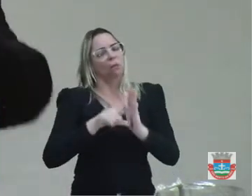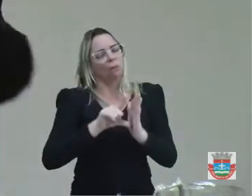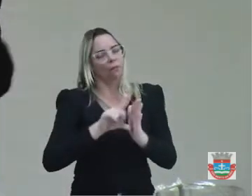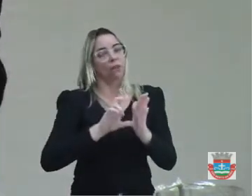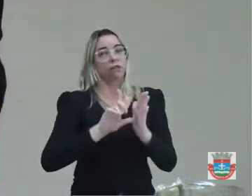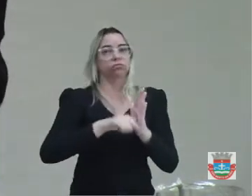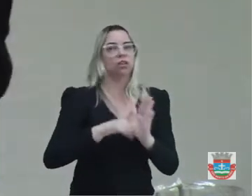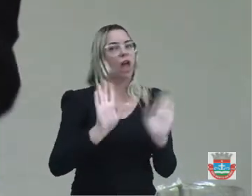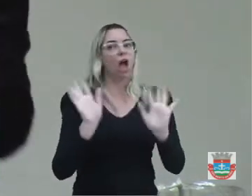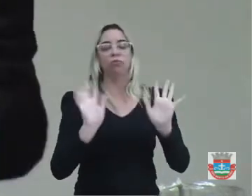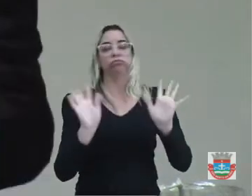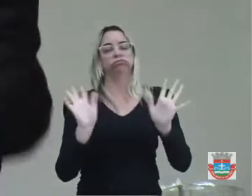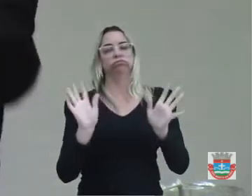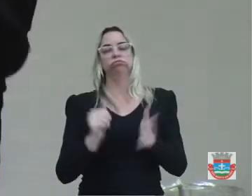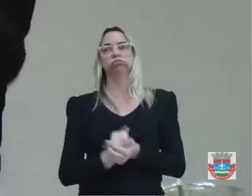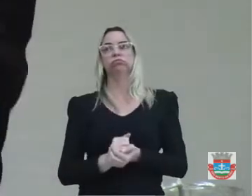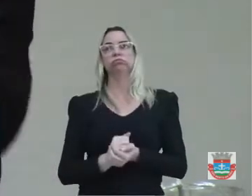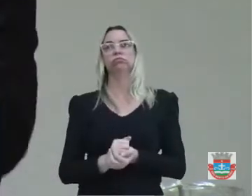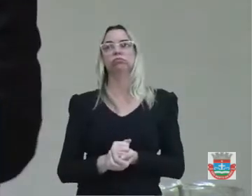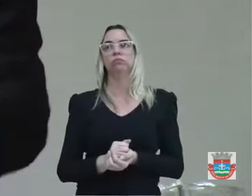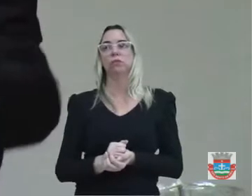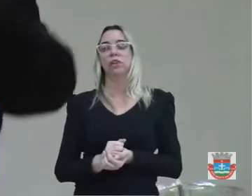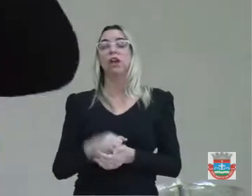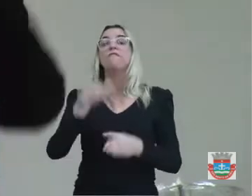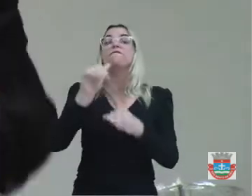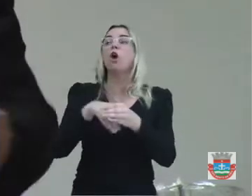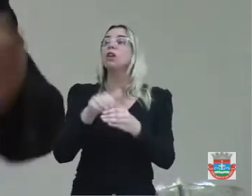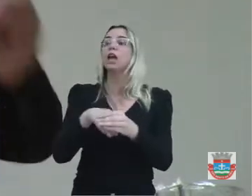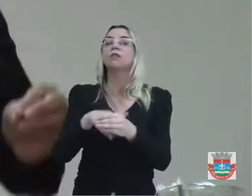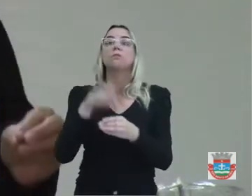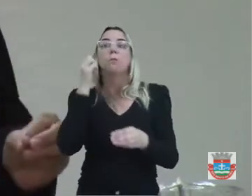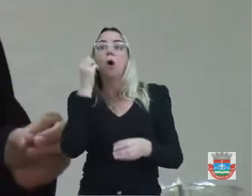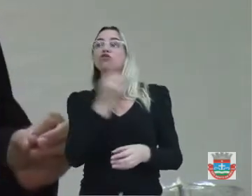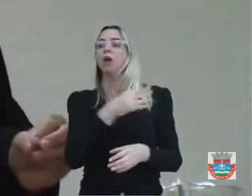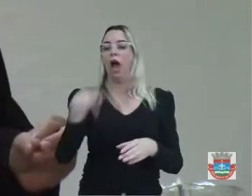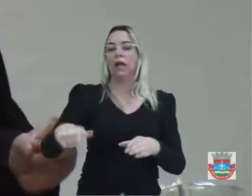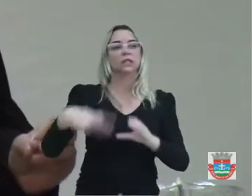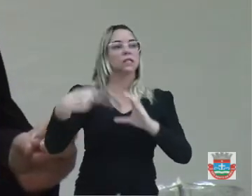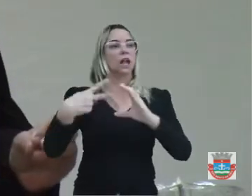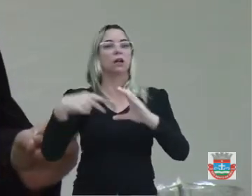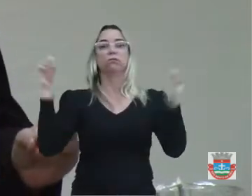que algum vereador aqui mostre, ou um professor mostre alguma votação nessa casa que prejudicou